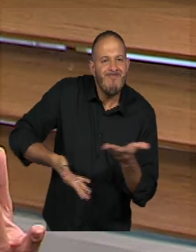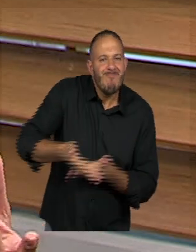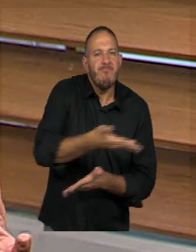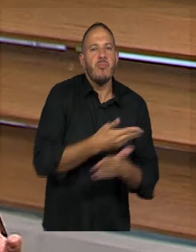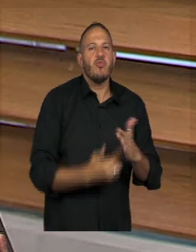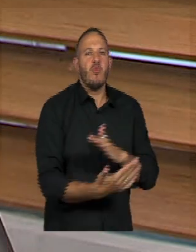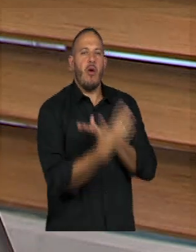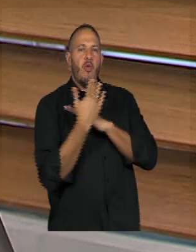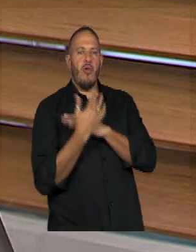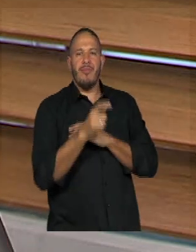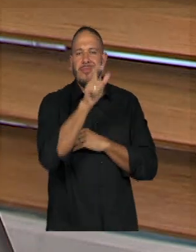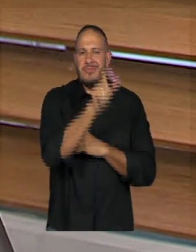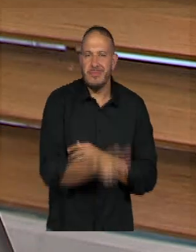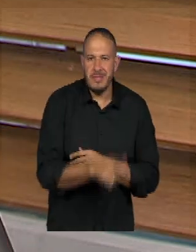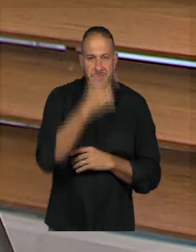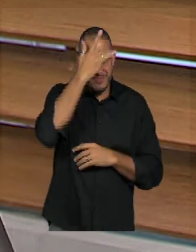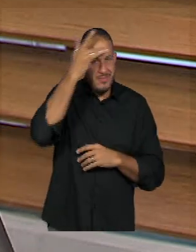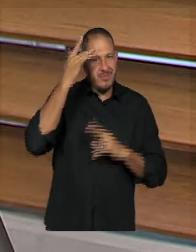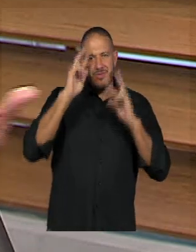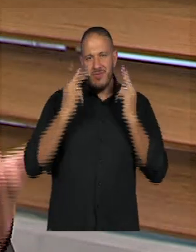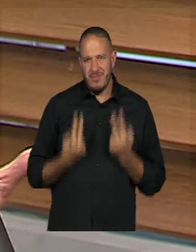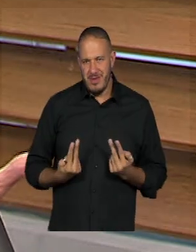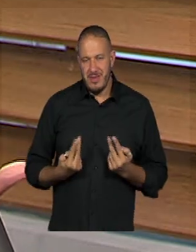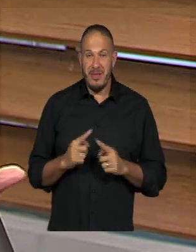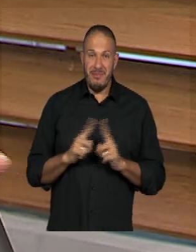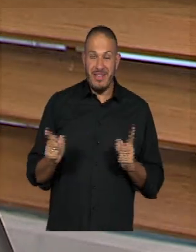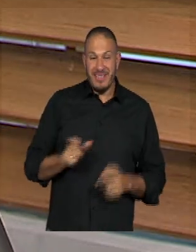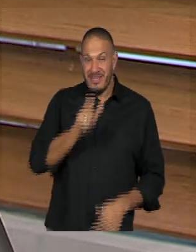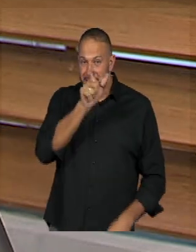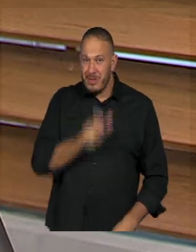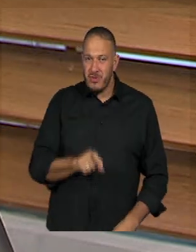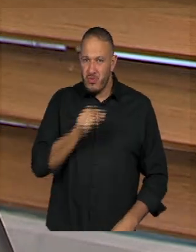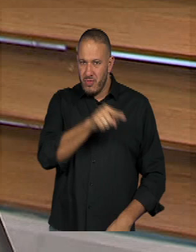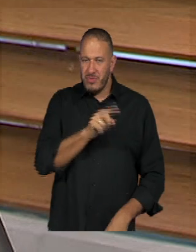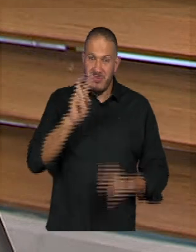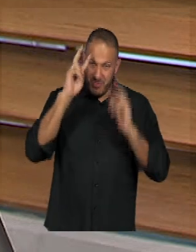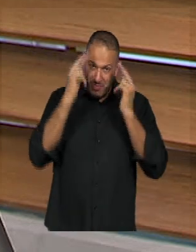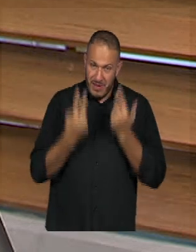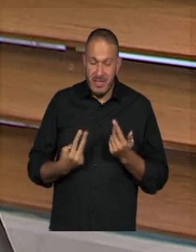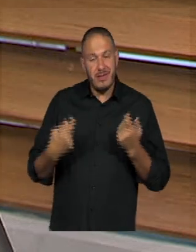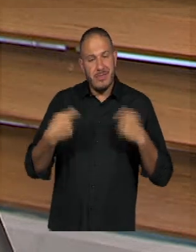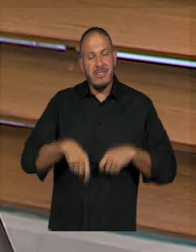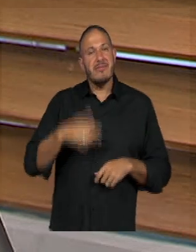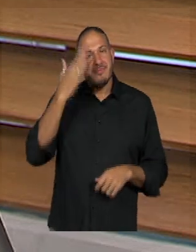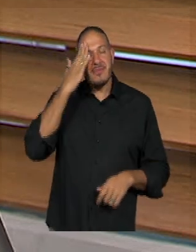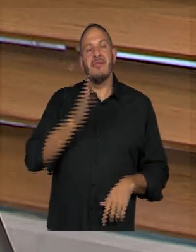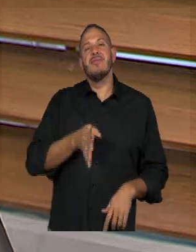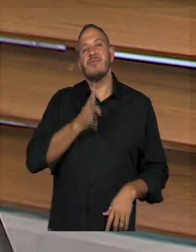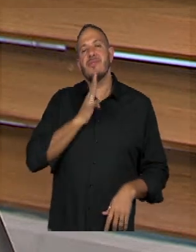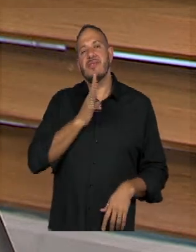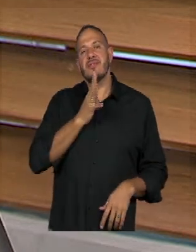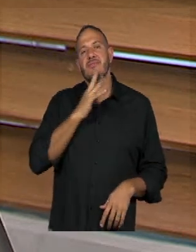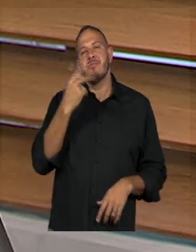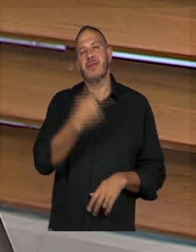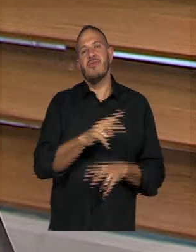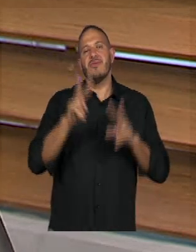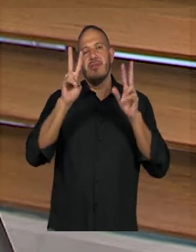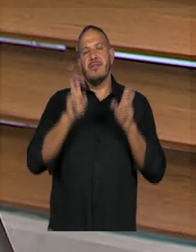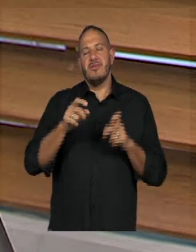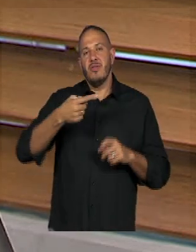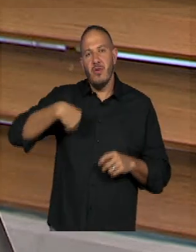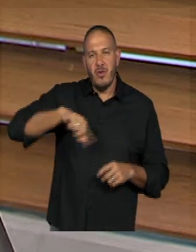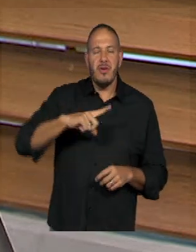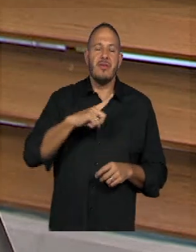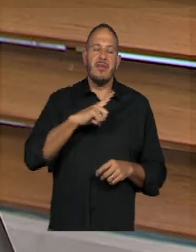pessoa humana também. Só que essa pessoa humana, ela precisa ter conhecimento disso. Nós temos um